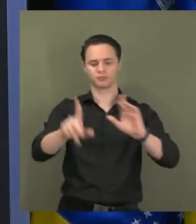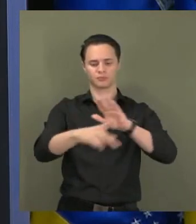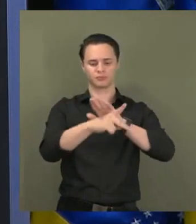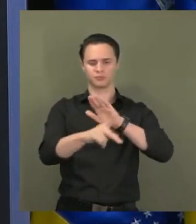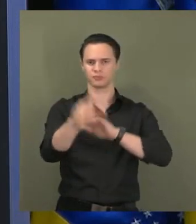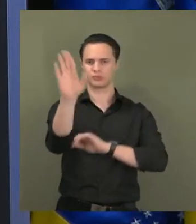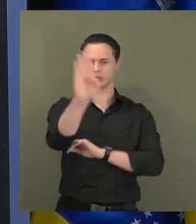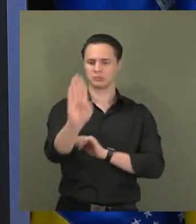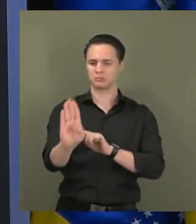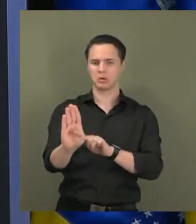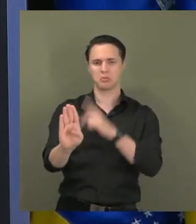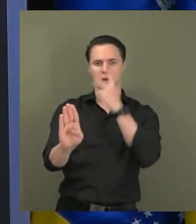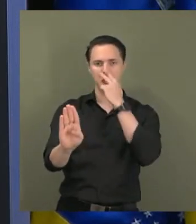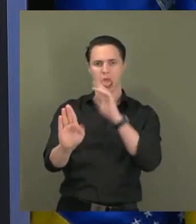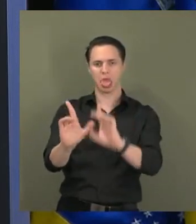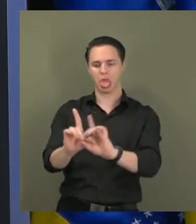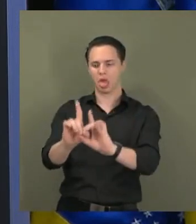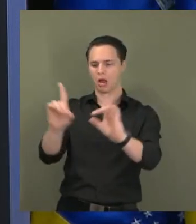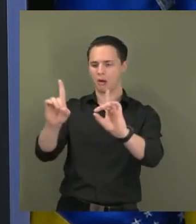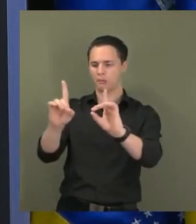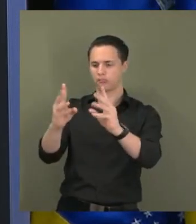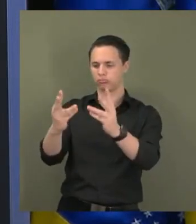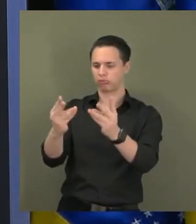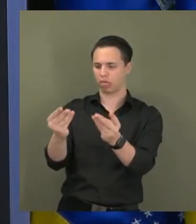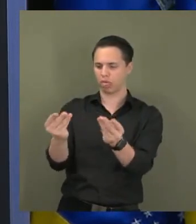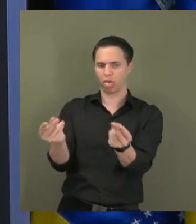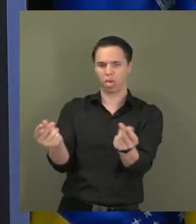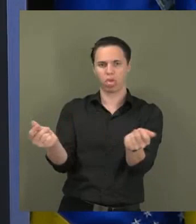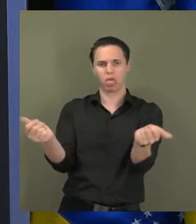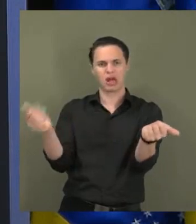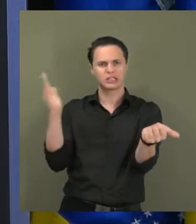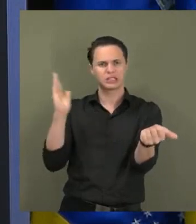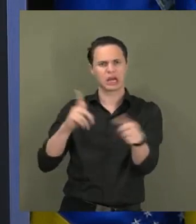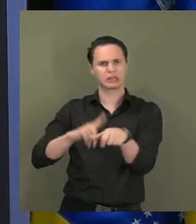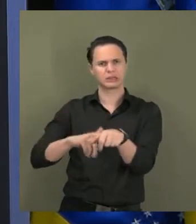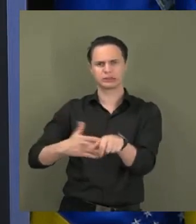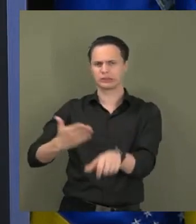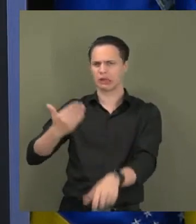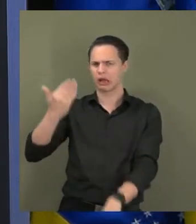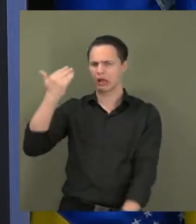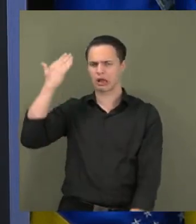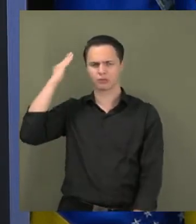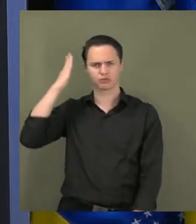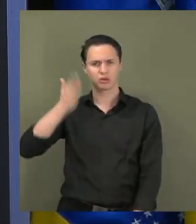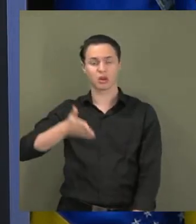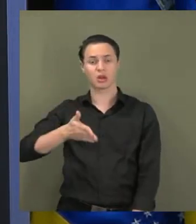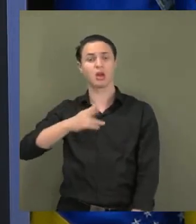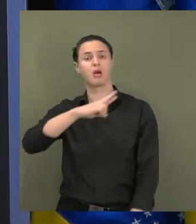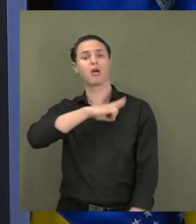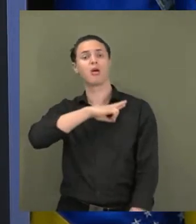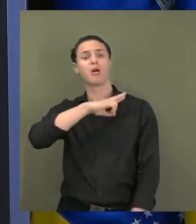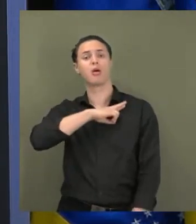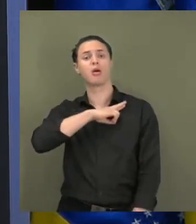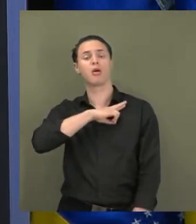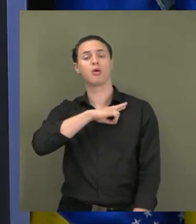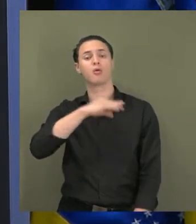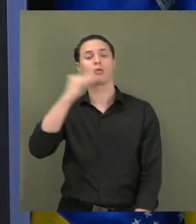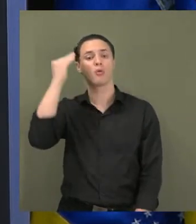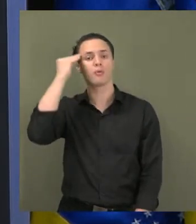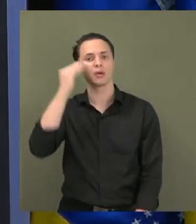para mim não existe mais. Está em frangalhos há muito tempo, muito por responsabilidade